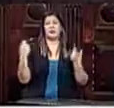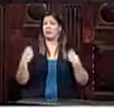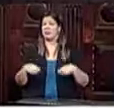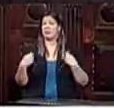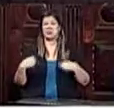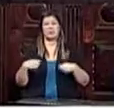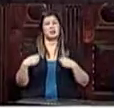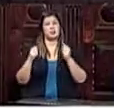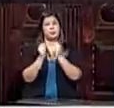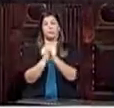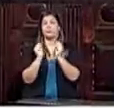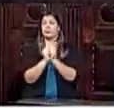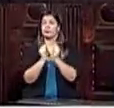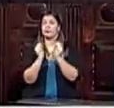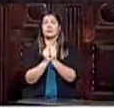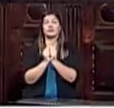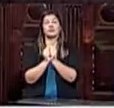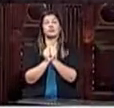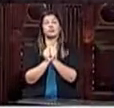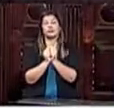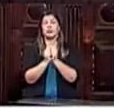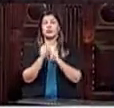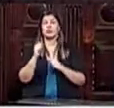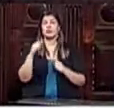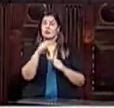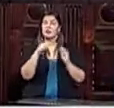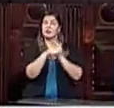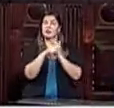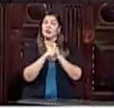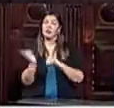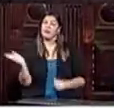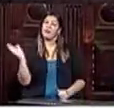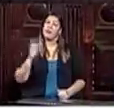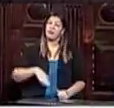precisamos juntos fazermos com que esse exame venha